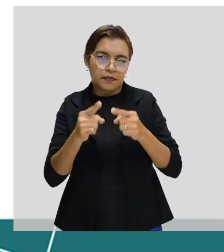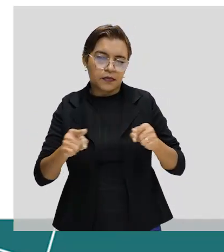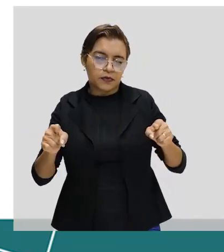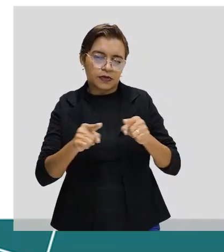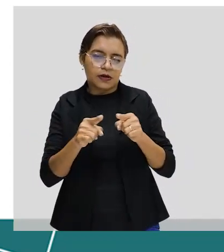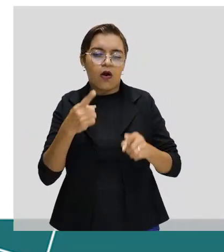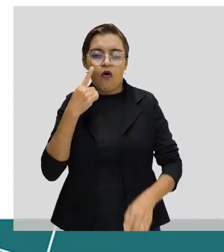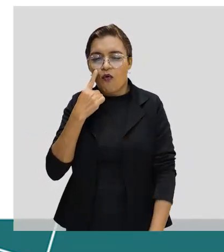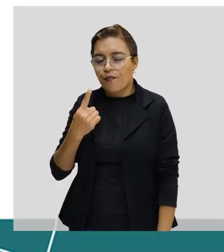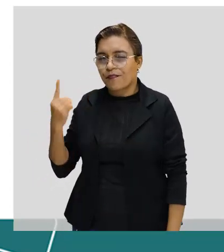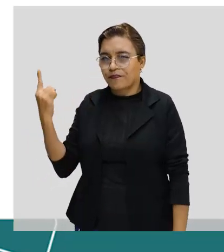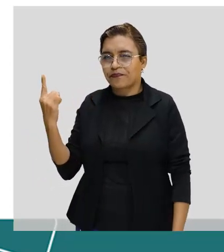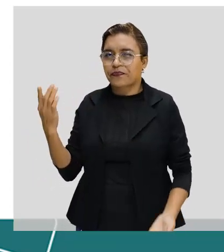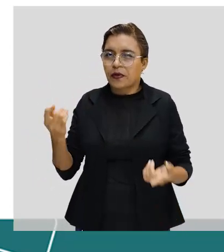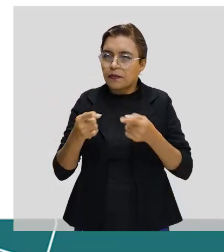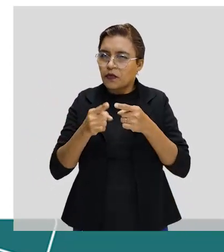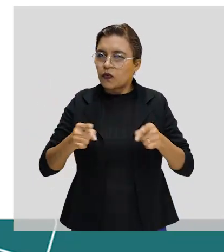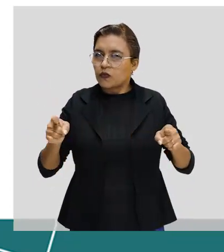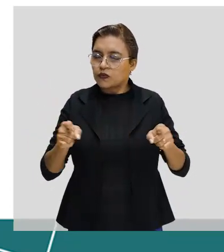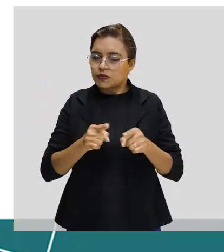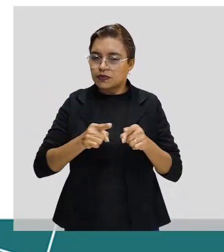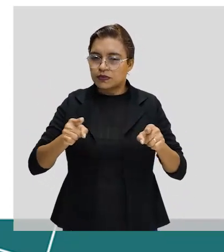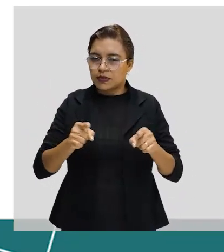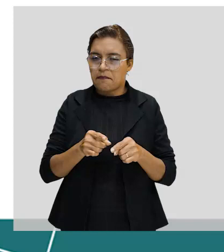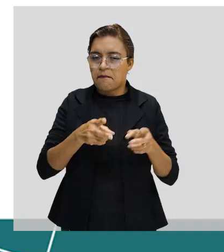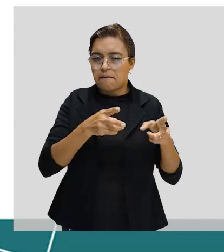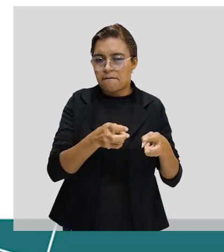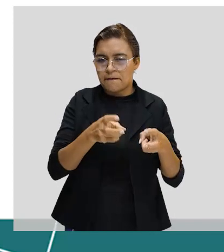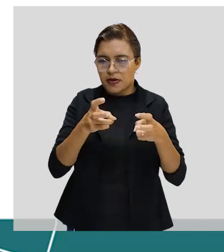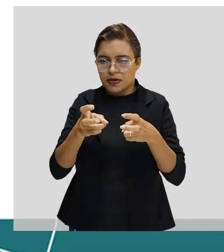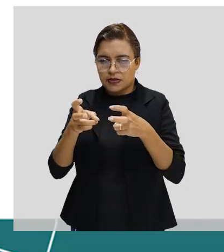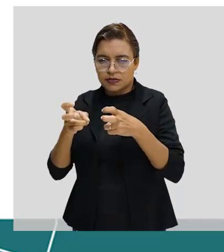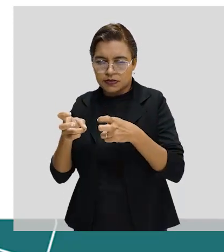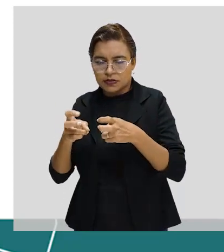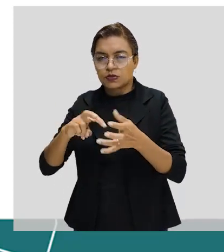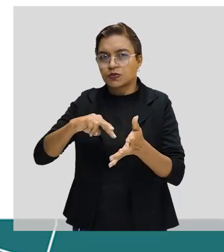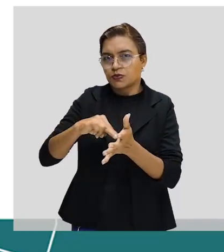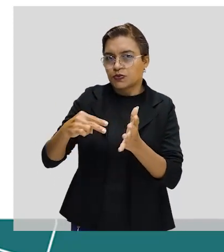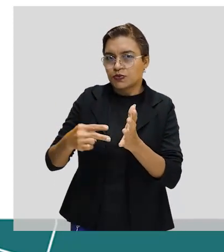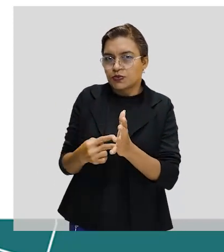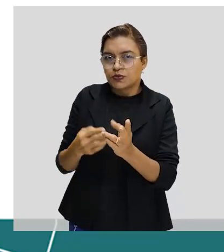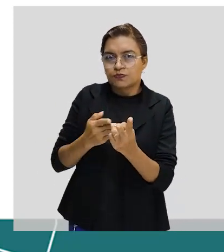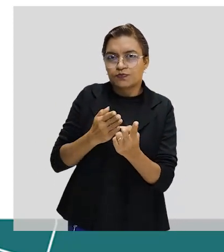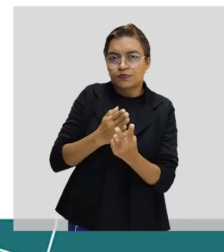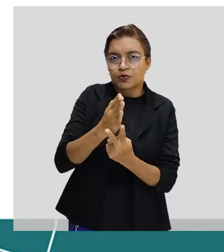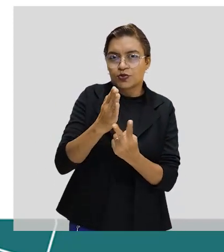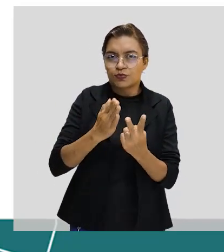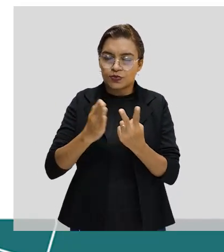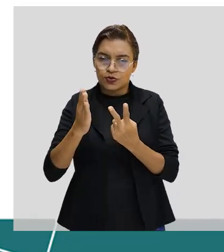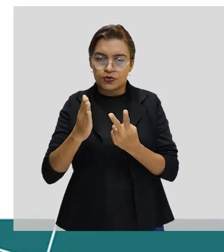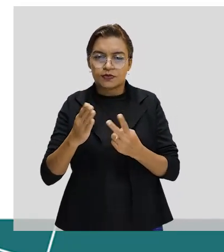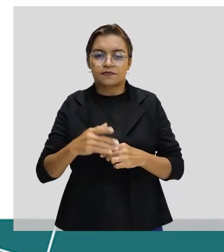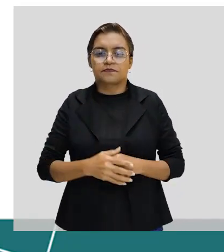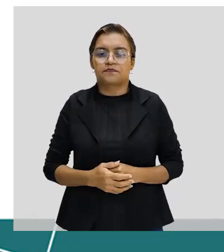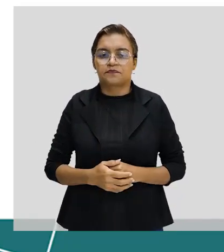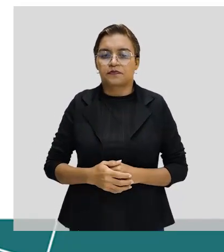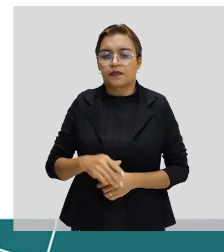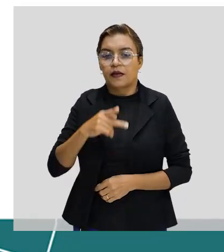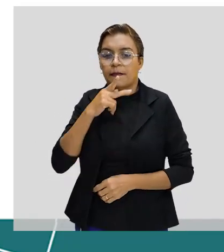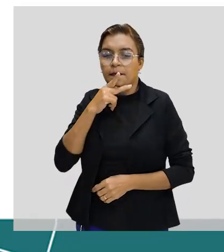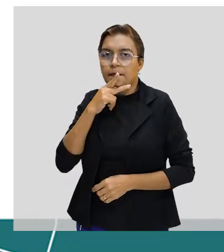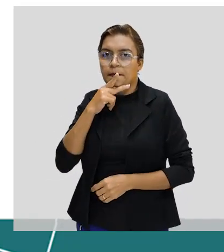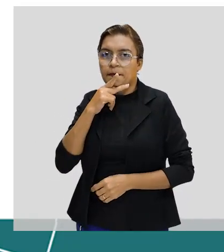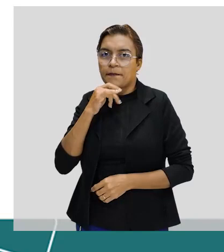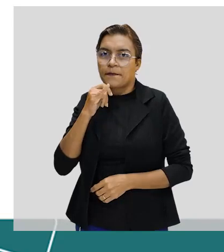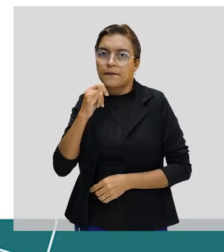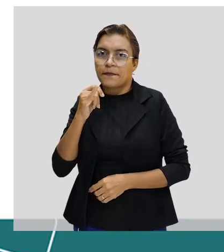música, né? E vamos ver se a gente consegue perceber qual é a ambiguidade que tem. Pai, afasta